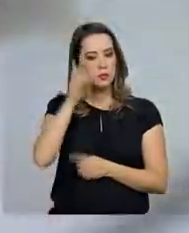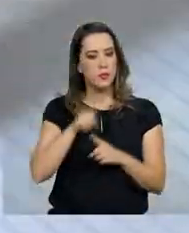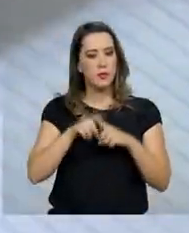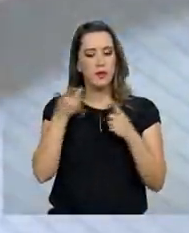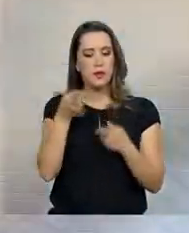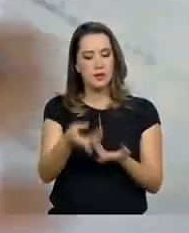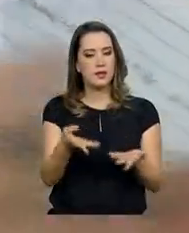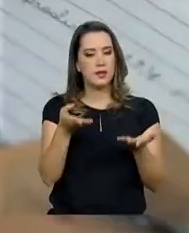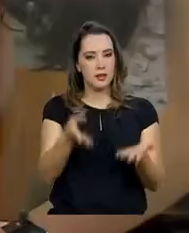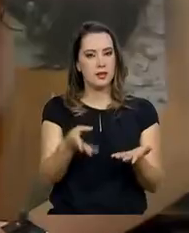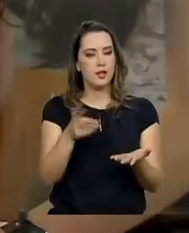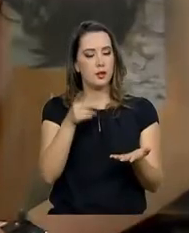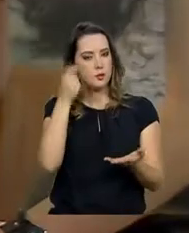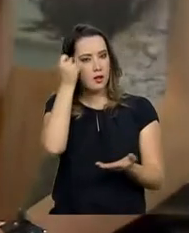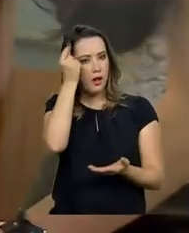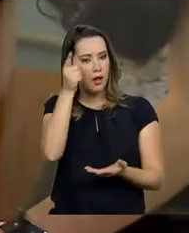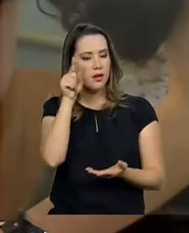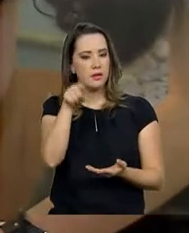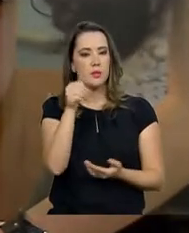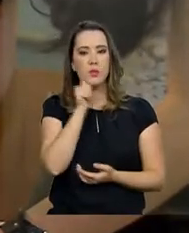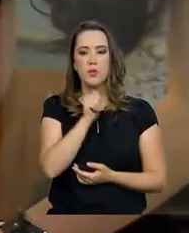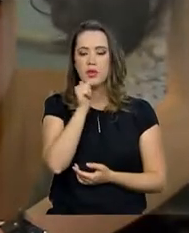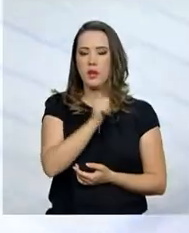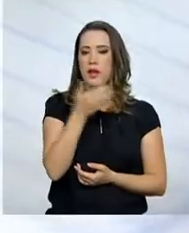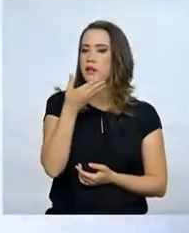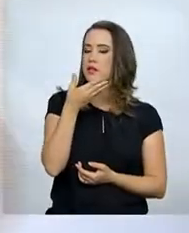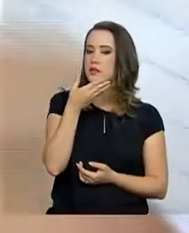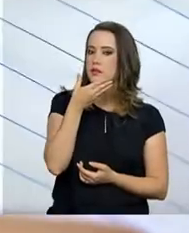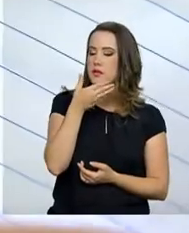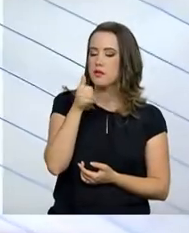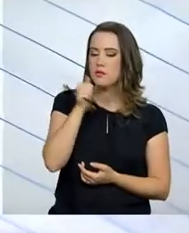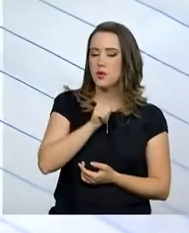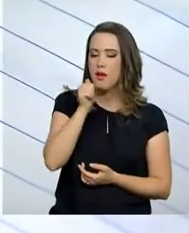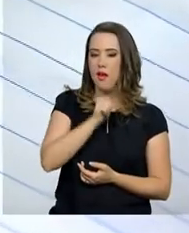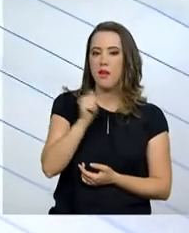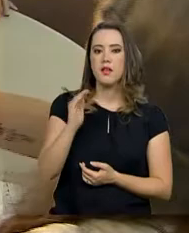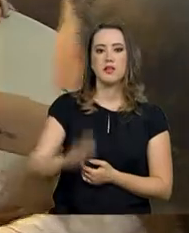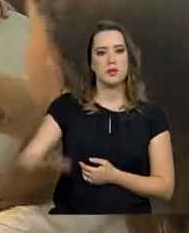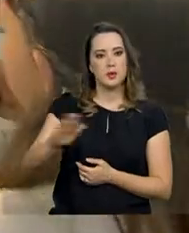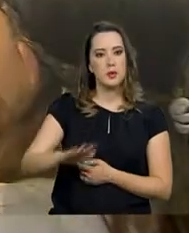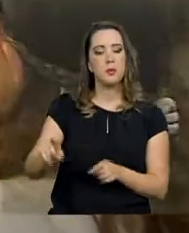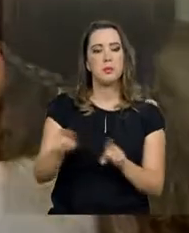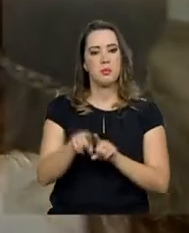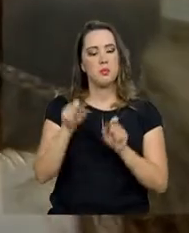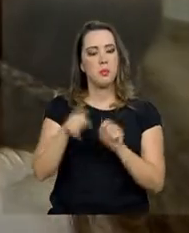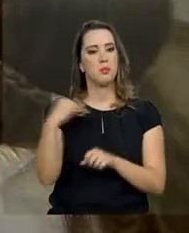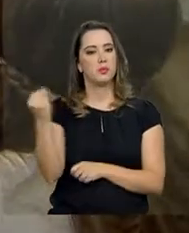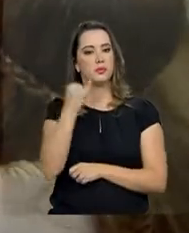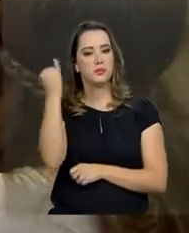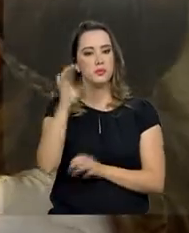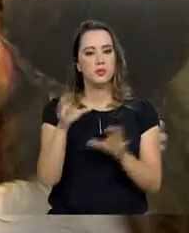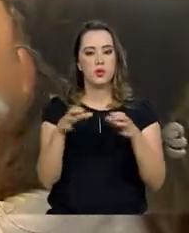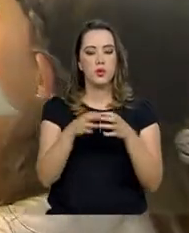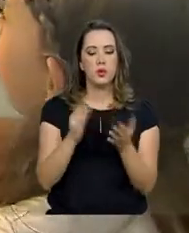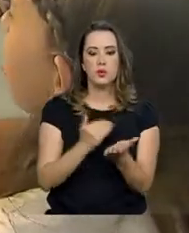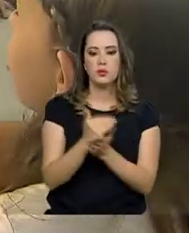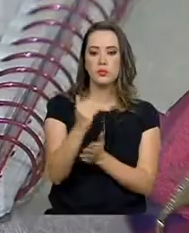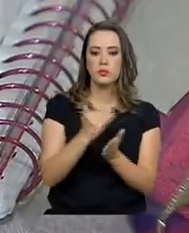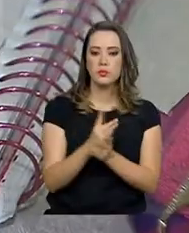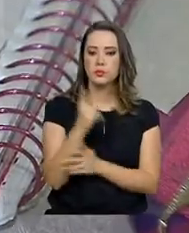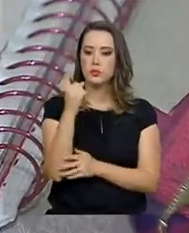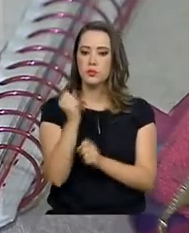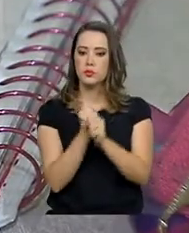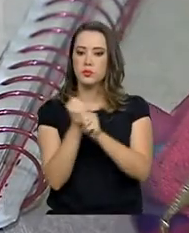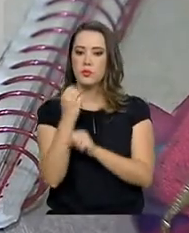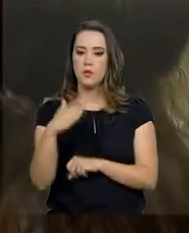ideia aqui é mostrar que mulheres e meninas também podem se destacar na área. O grupo surgiu há 1 ano e meio. São 6